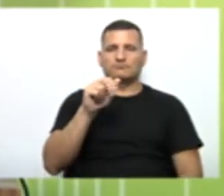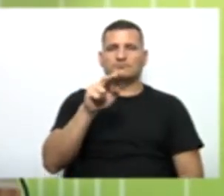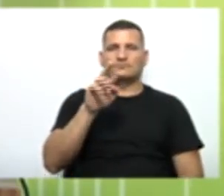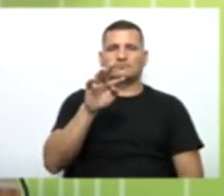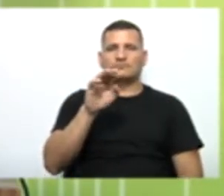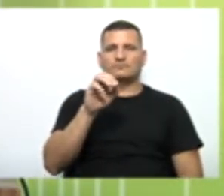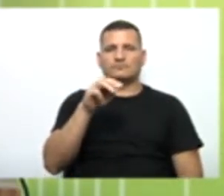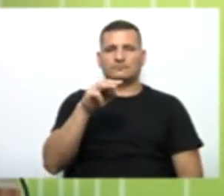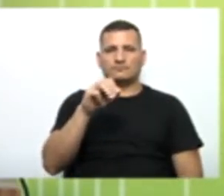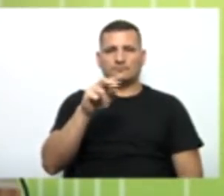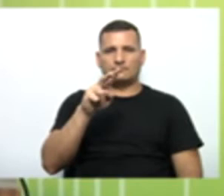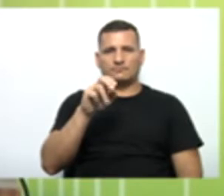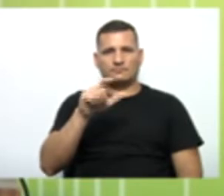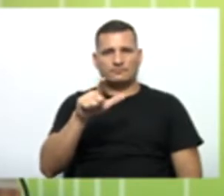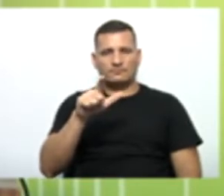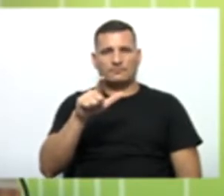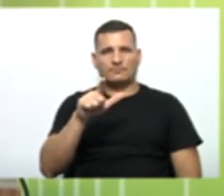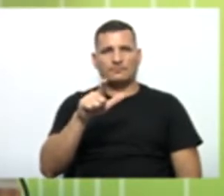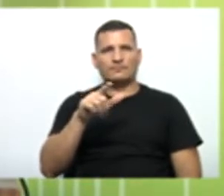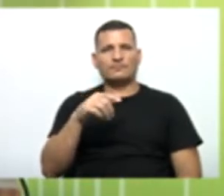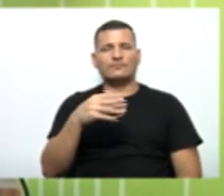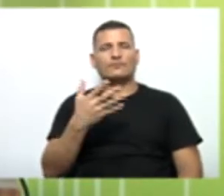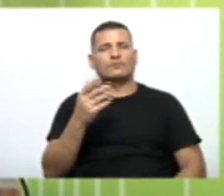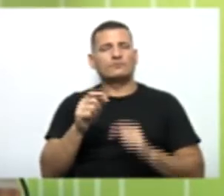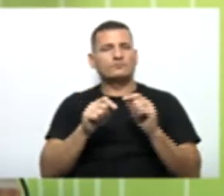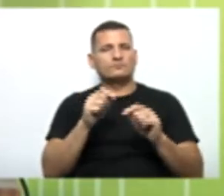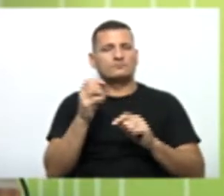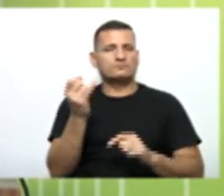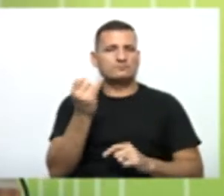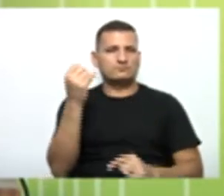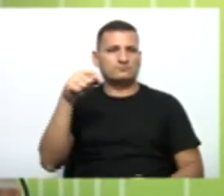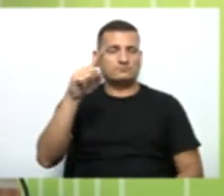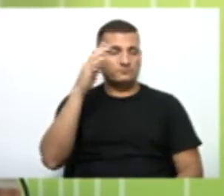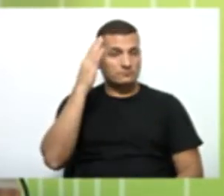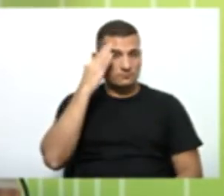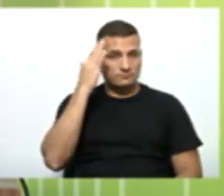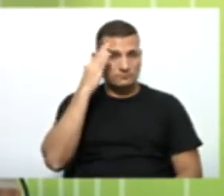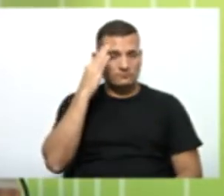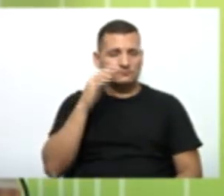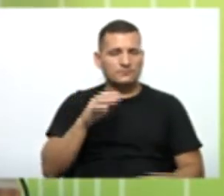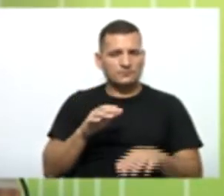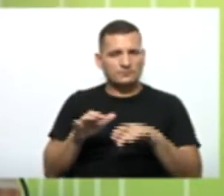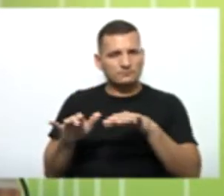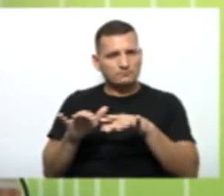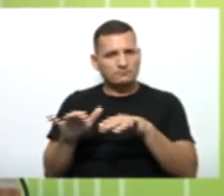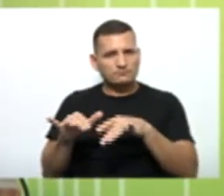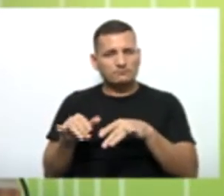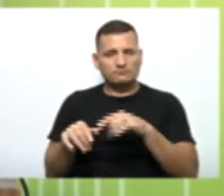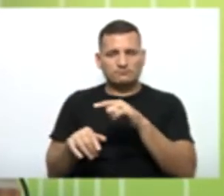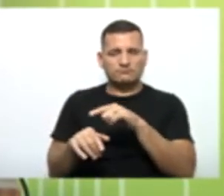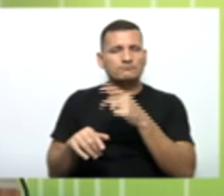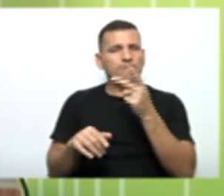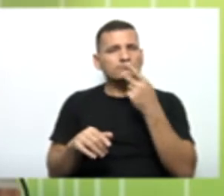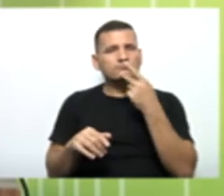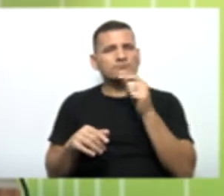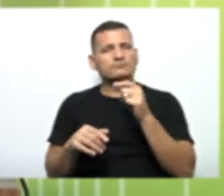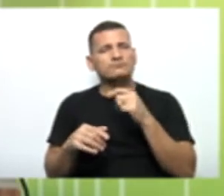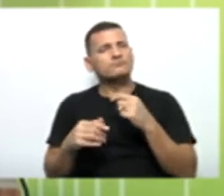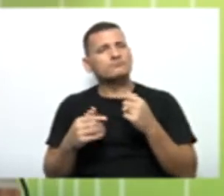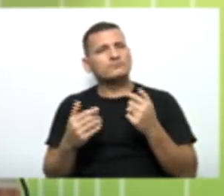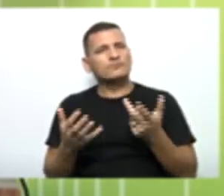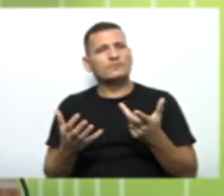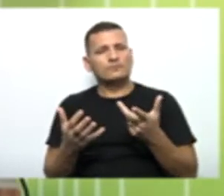que ter. Aí, o que é importante você saber, gente? Ó, que na hora de programar, o programador vai falar assim, poxa, então